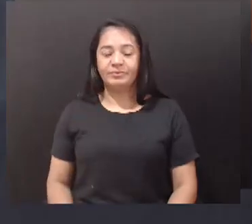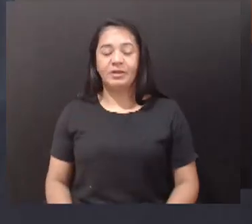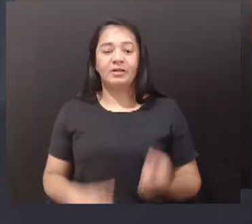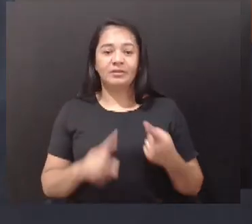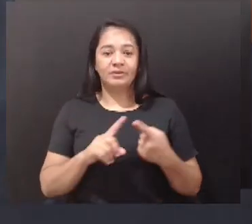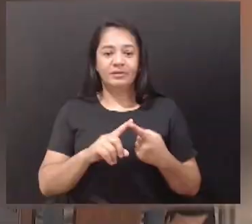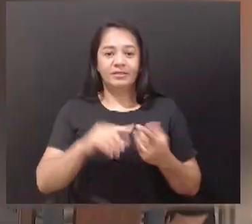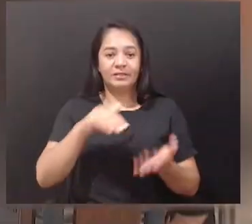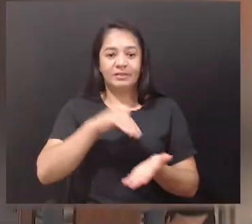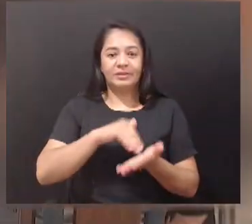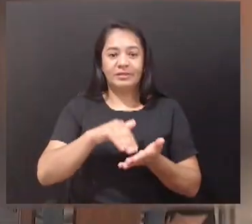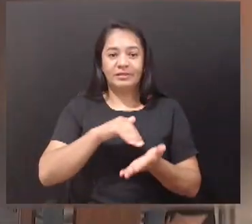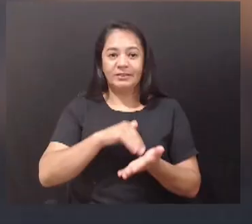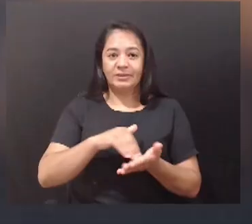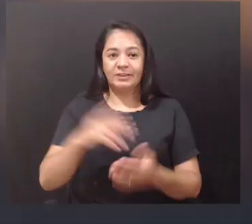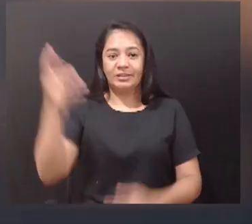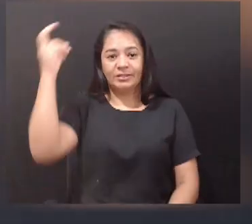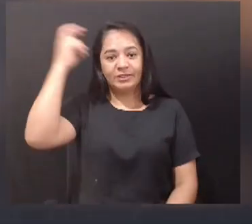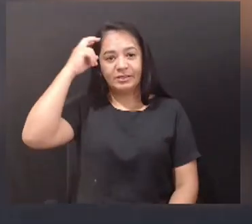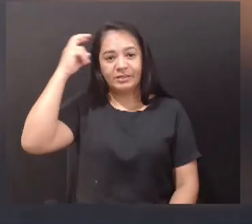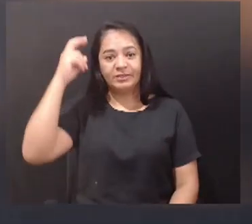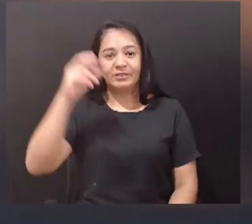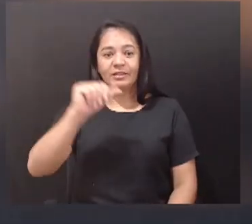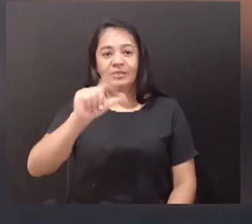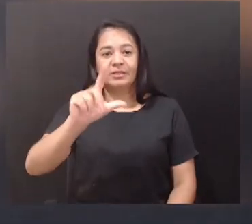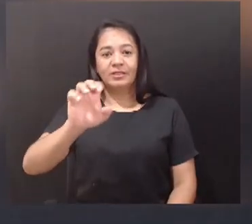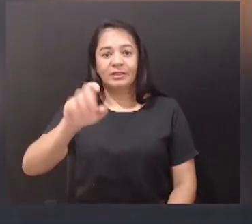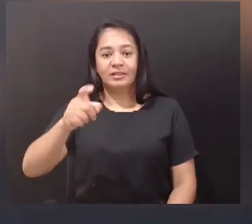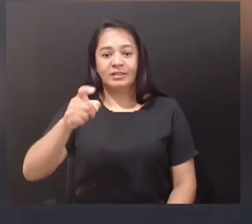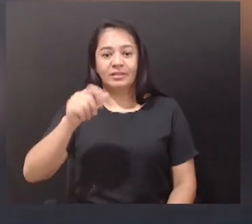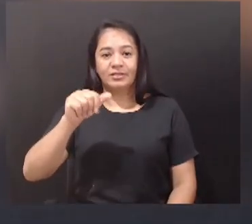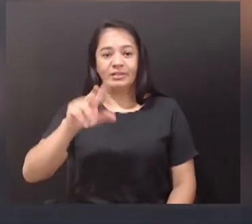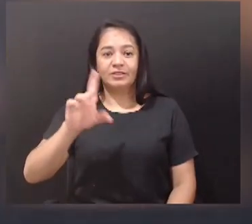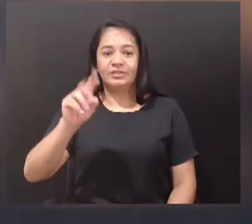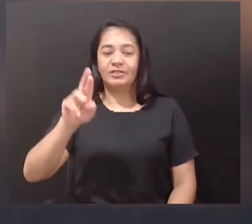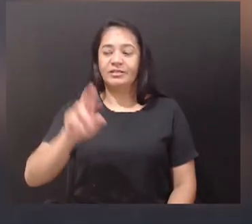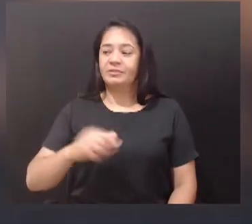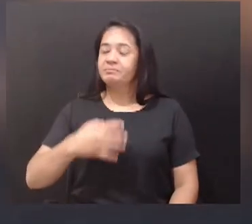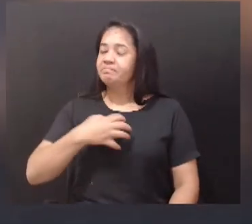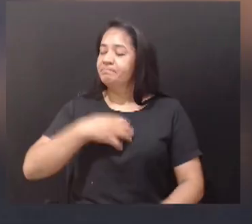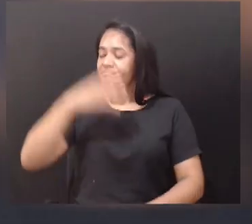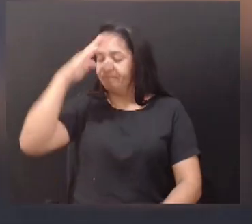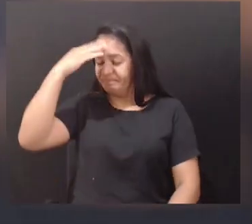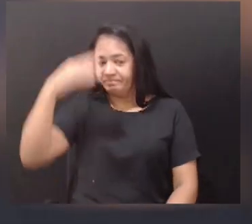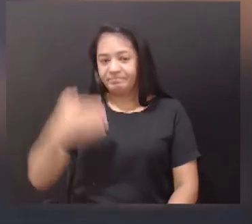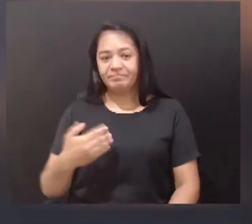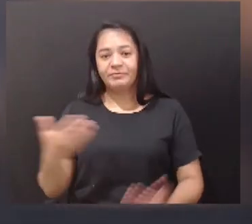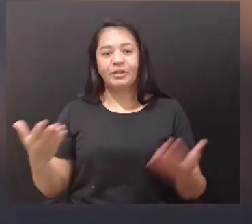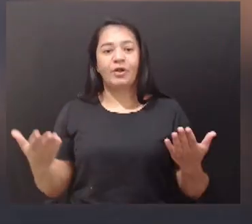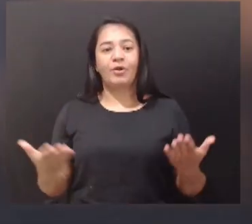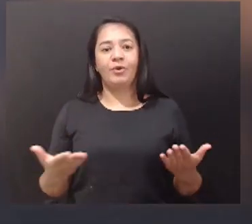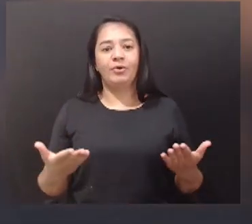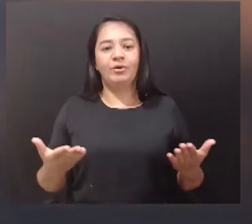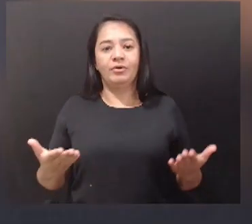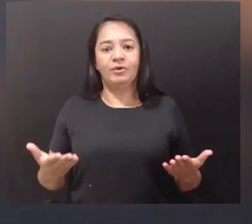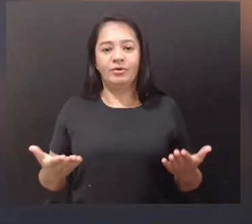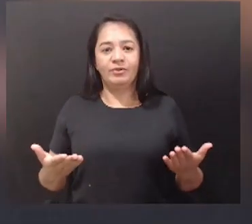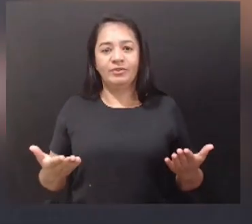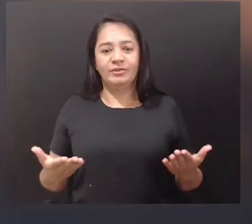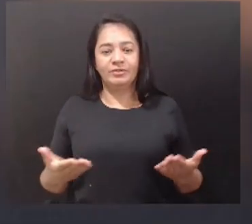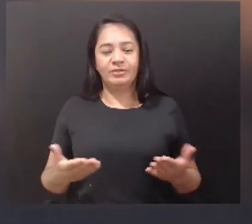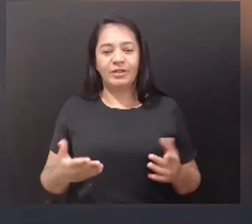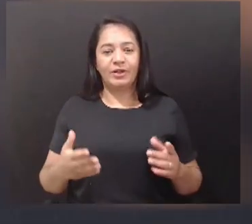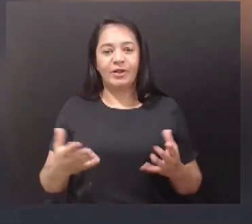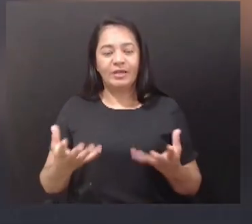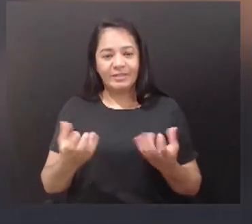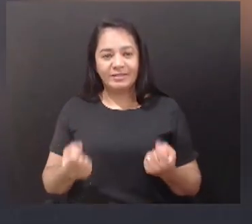Cultura de Campinas, Alexandra Caprioli. Fico muito honrada em estar recebendo aqui essa homenagem em memória de